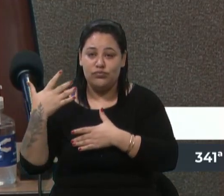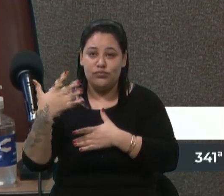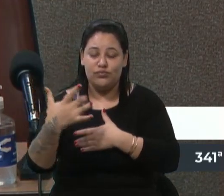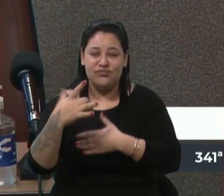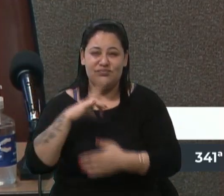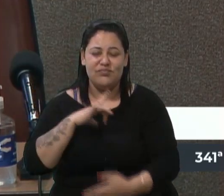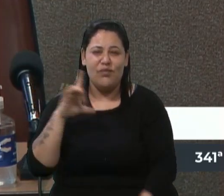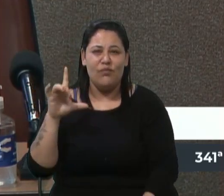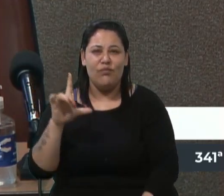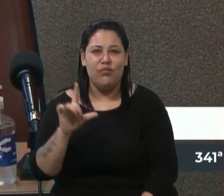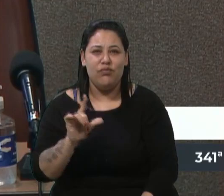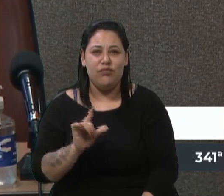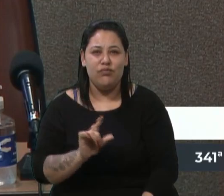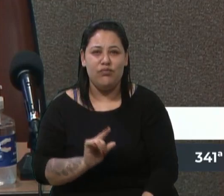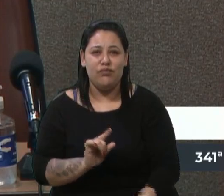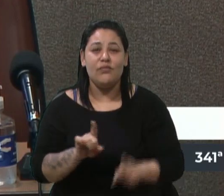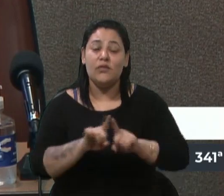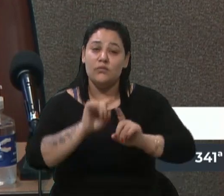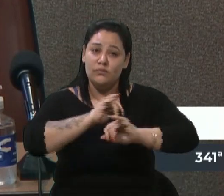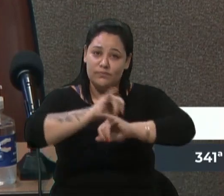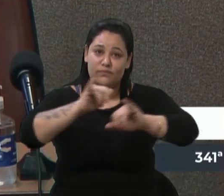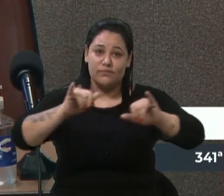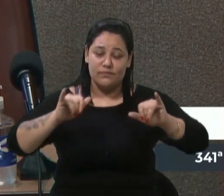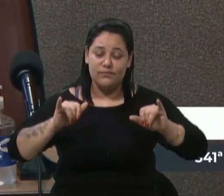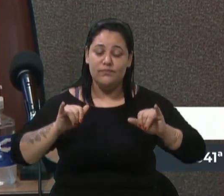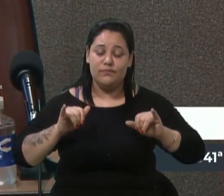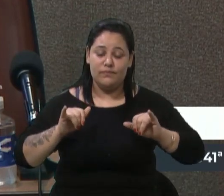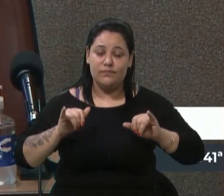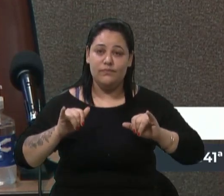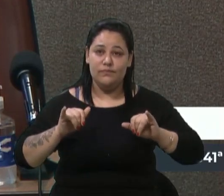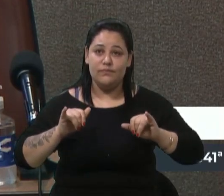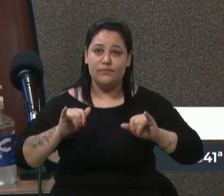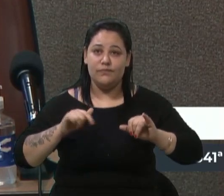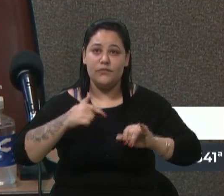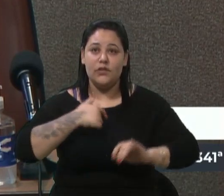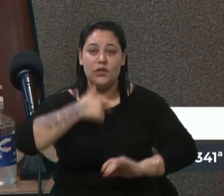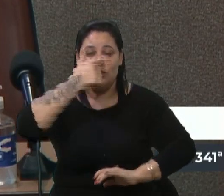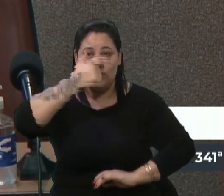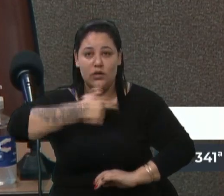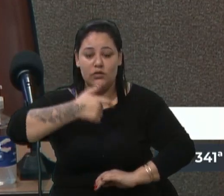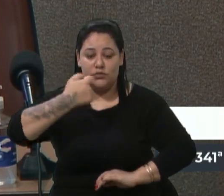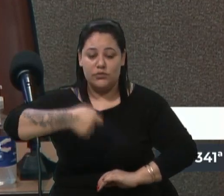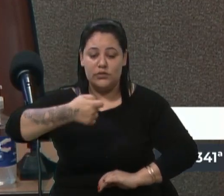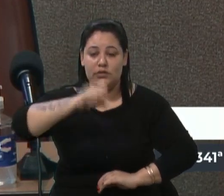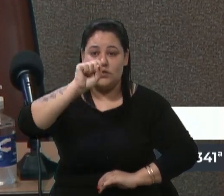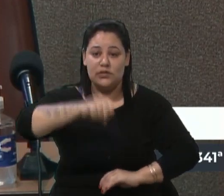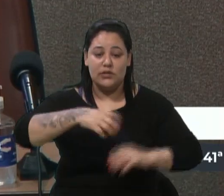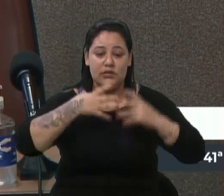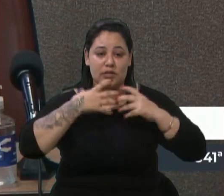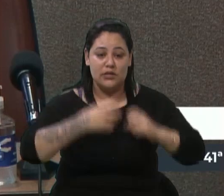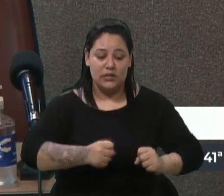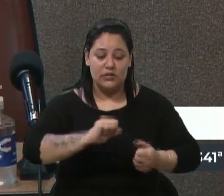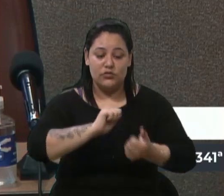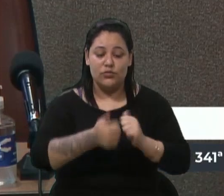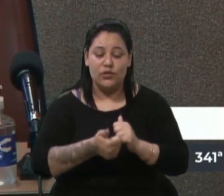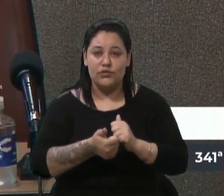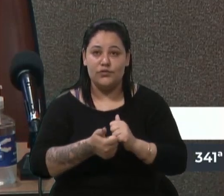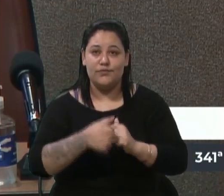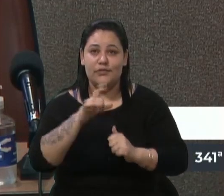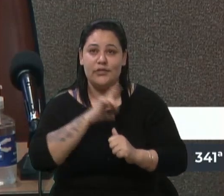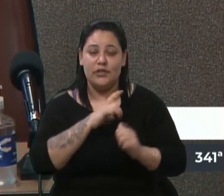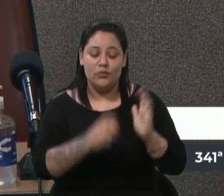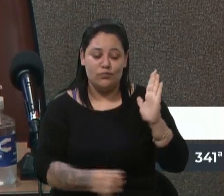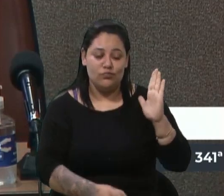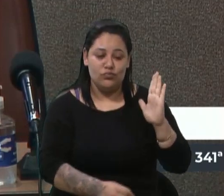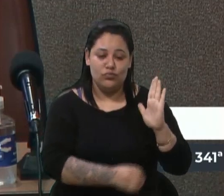diminuição, inclusive de divulgação. E eu acho que precisa, sim, a Secretaria de Esporte e Lazer ter um orçamento